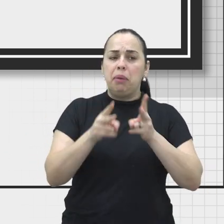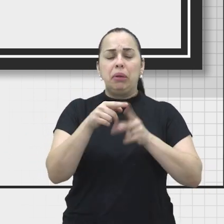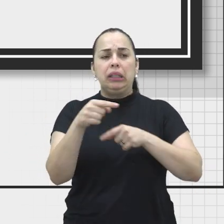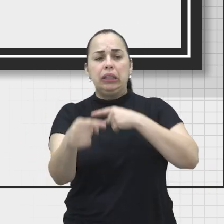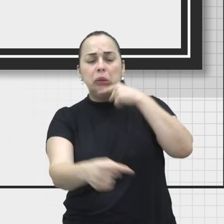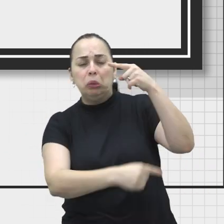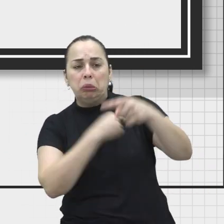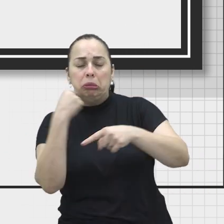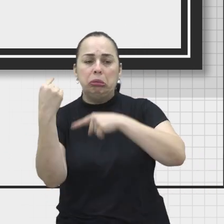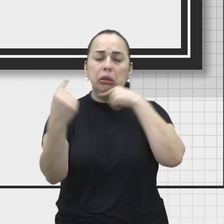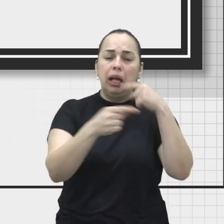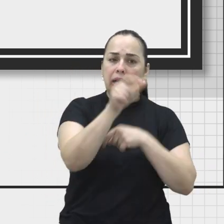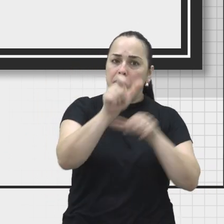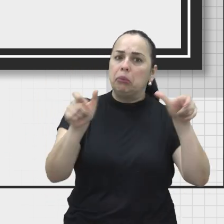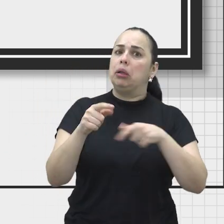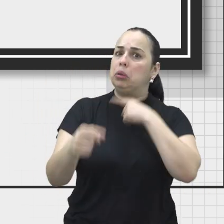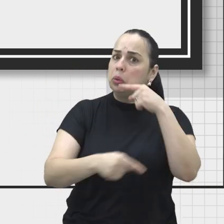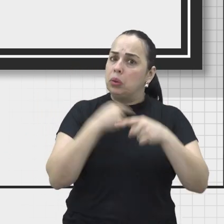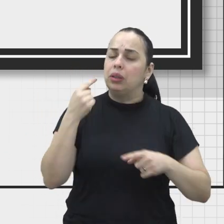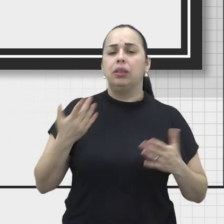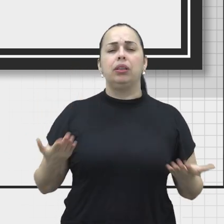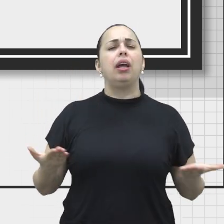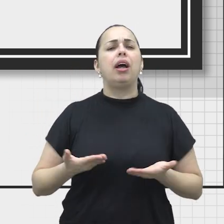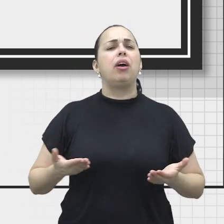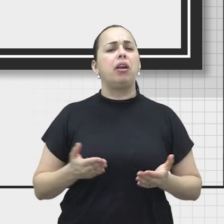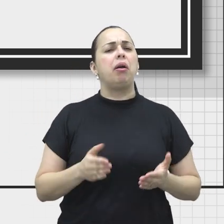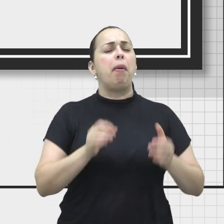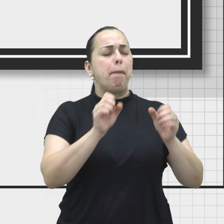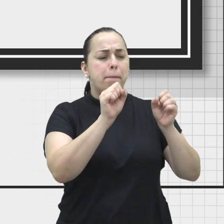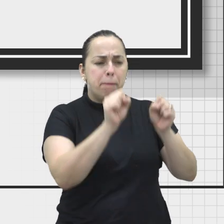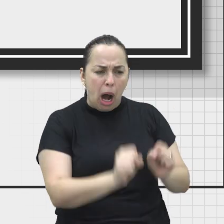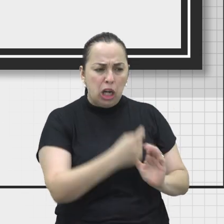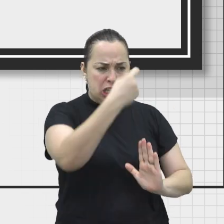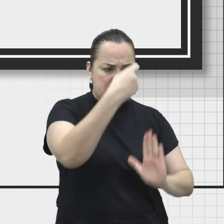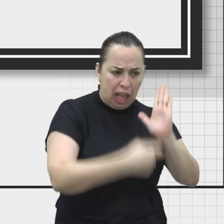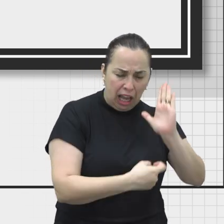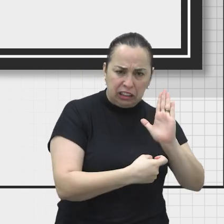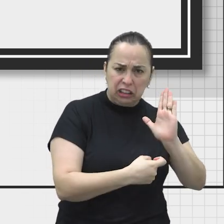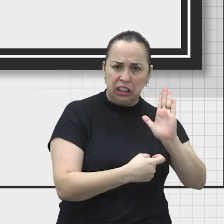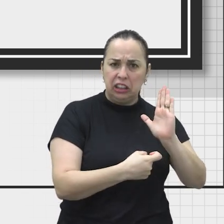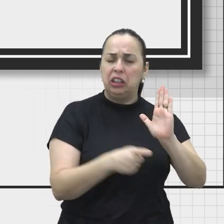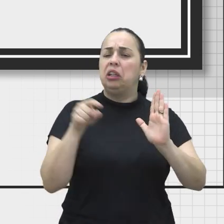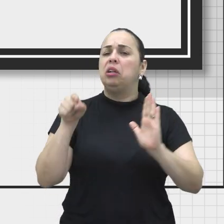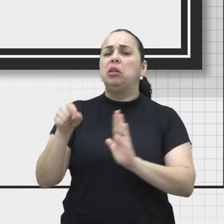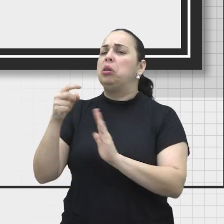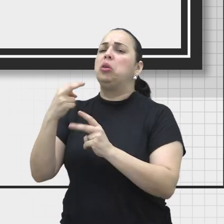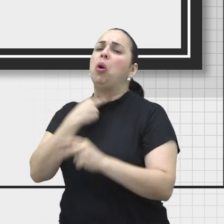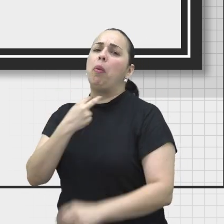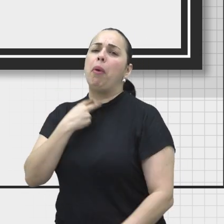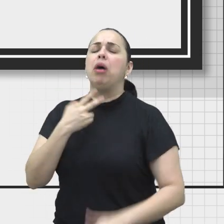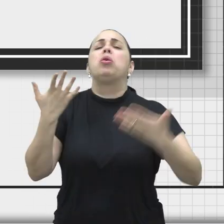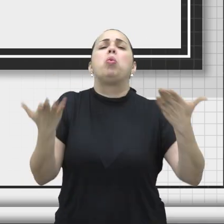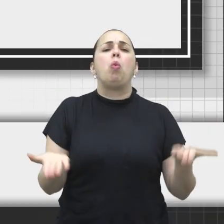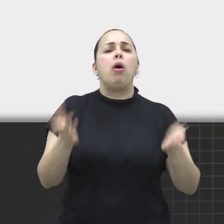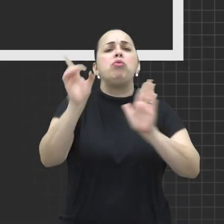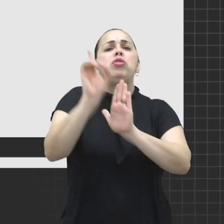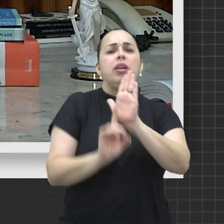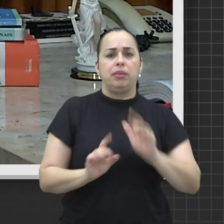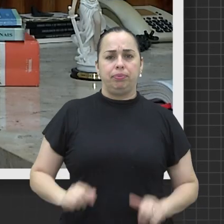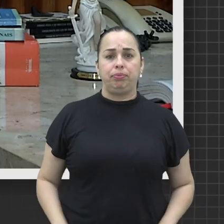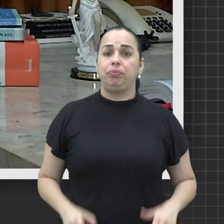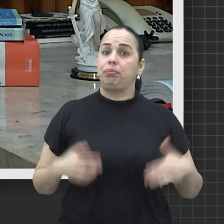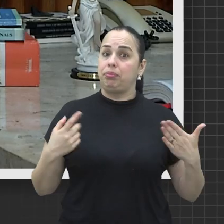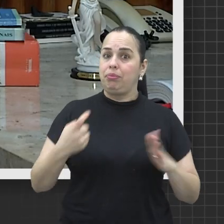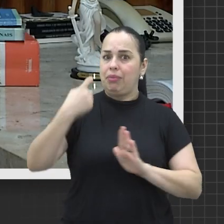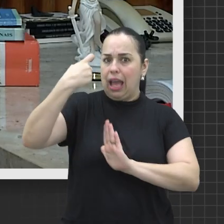sempre gera questionamentos, não é mesmo? Agora, o que pode ser considerado abusivo? Qual é o seu direito? As